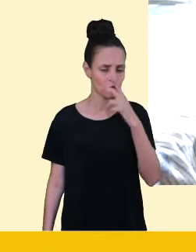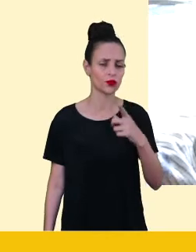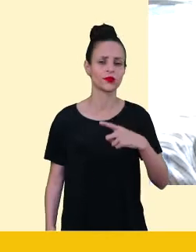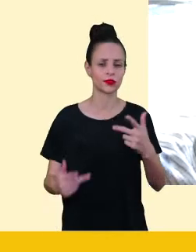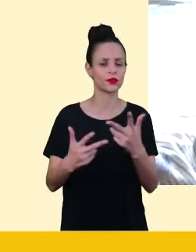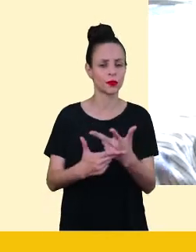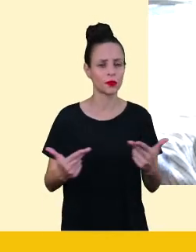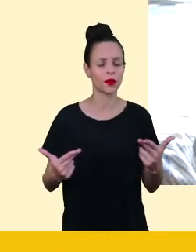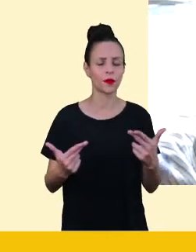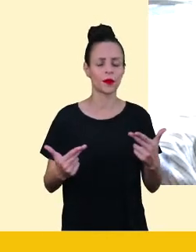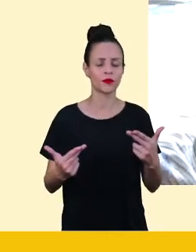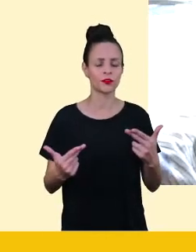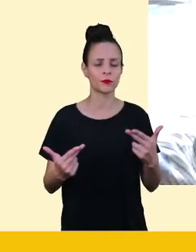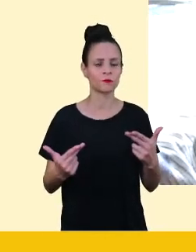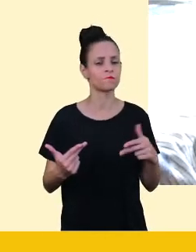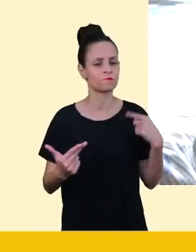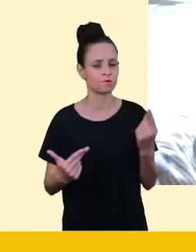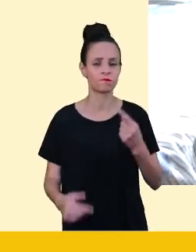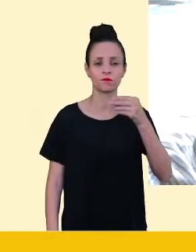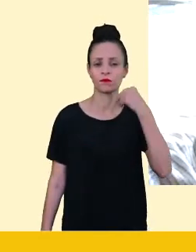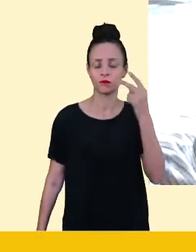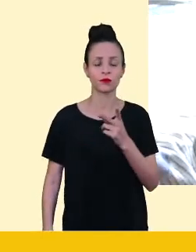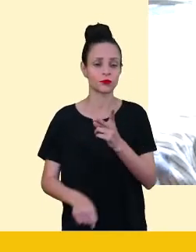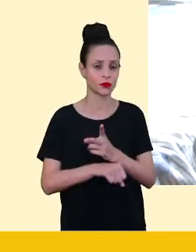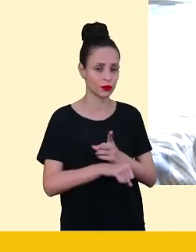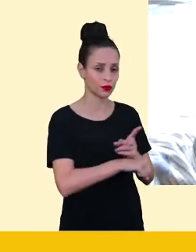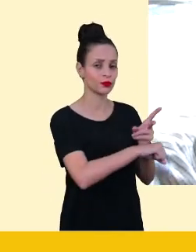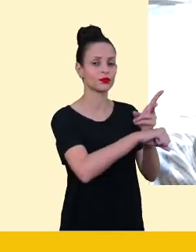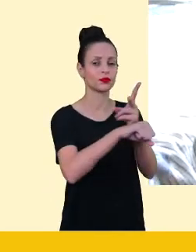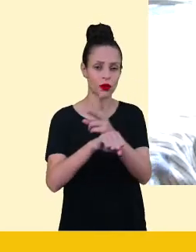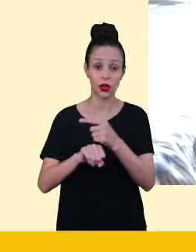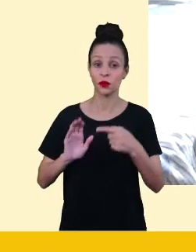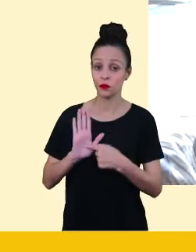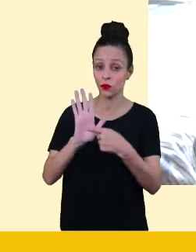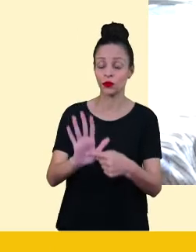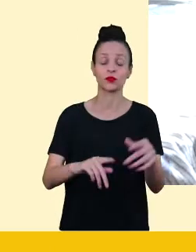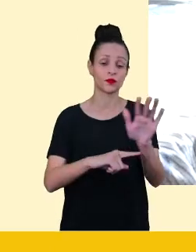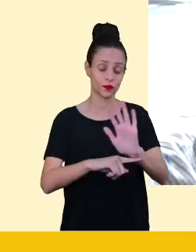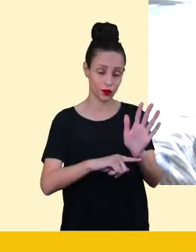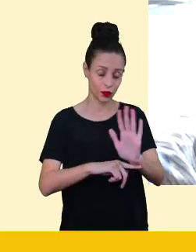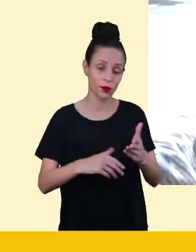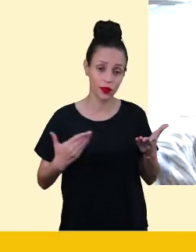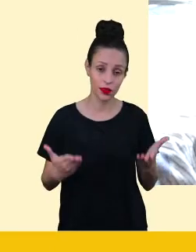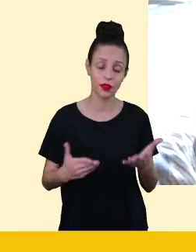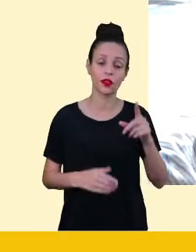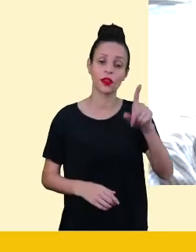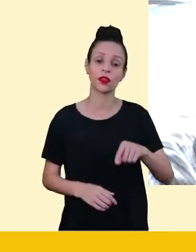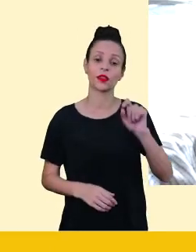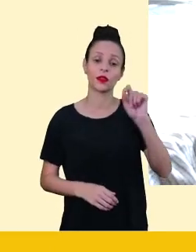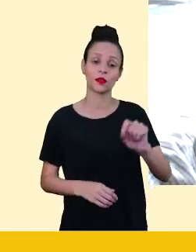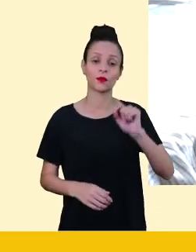uma coisa que, né, acho que passa pela nossa experiência na filmagem, mas que está no filme, que foi